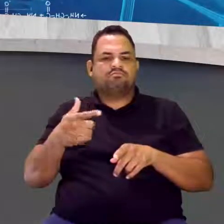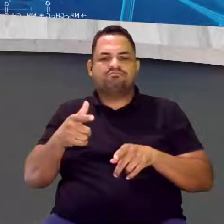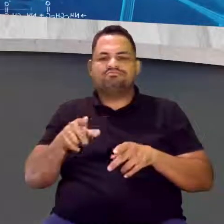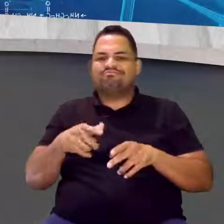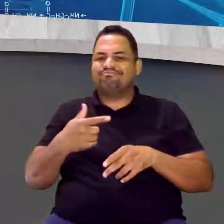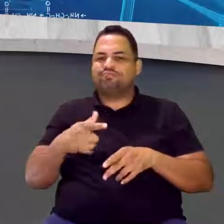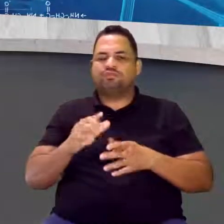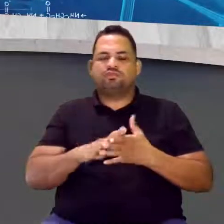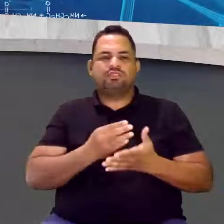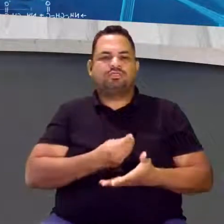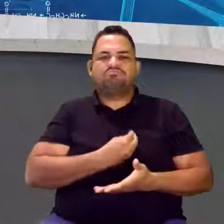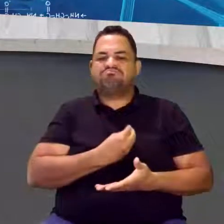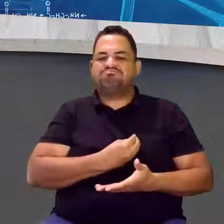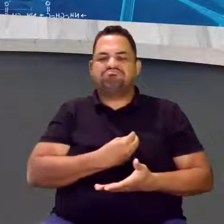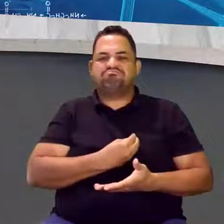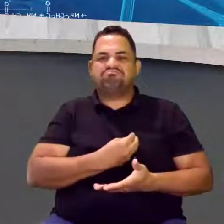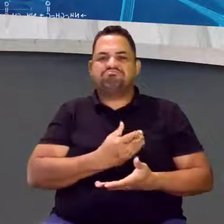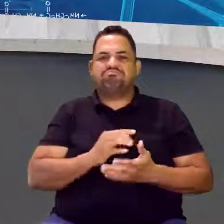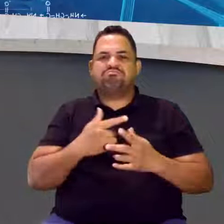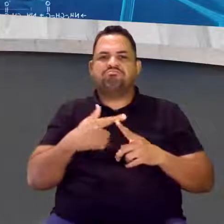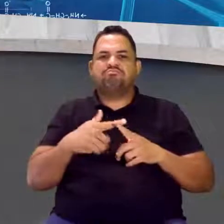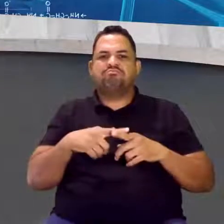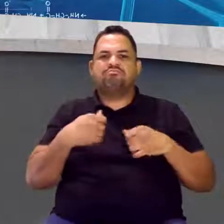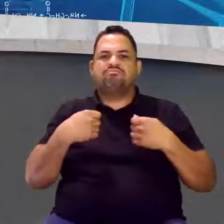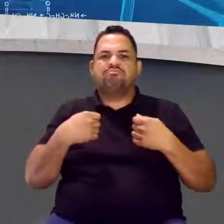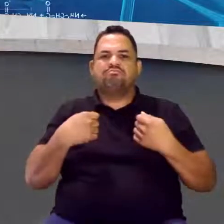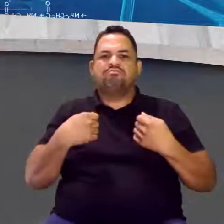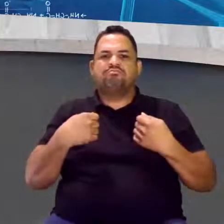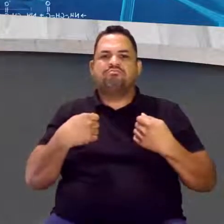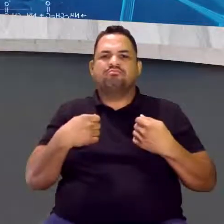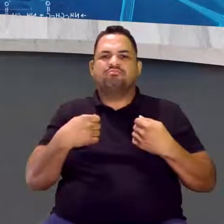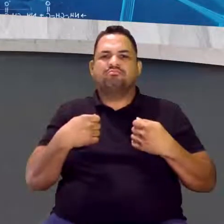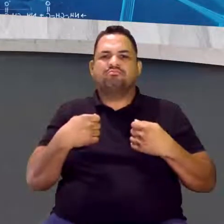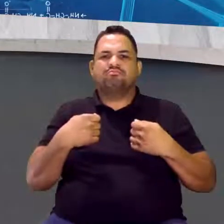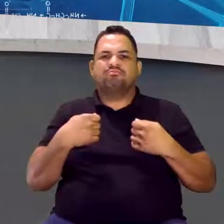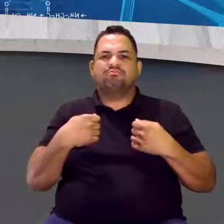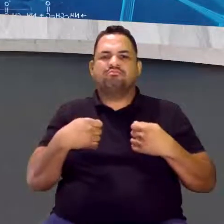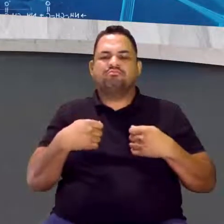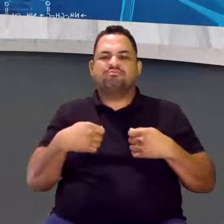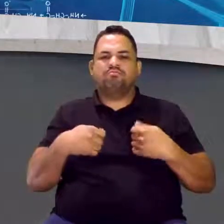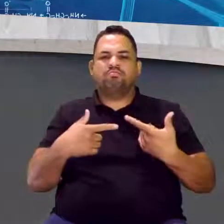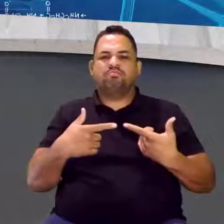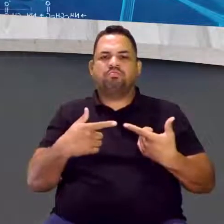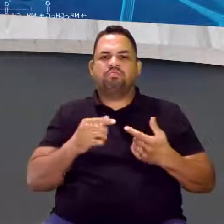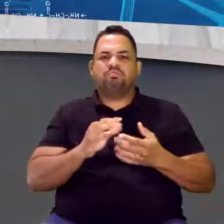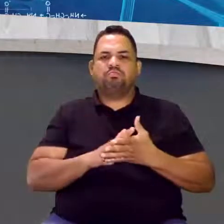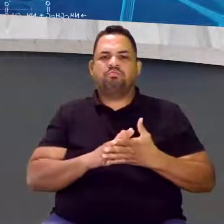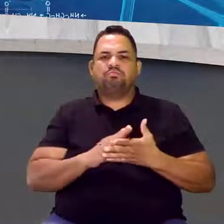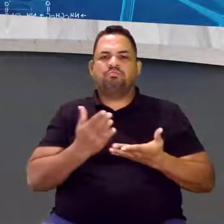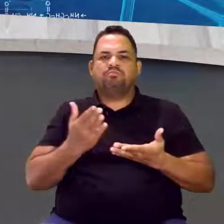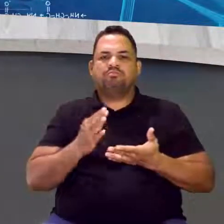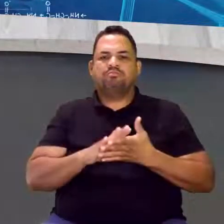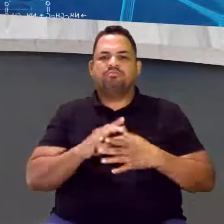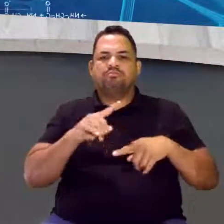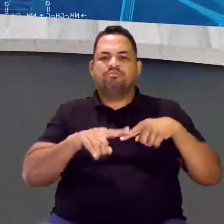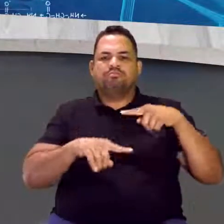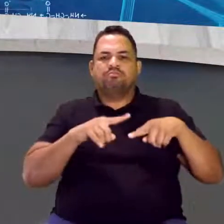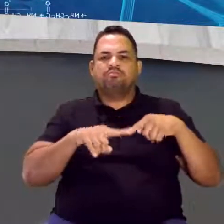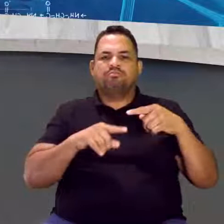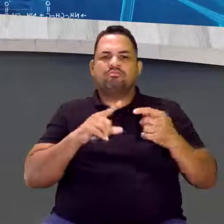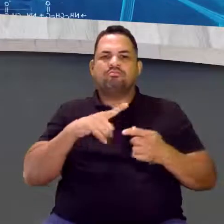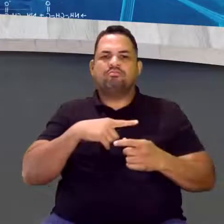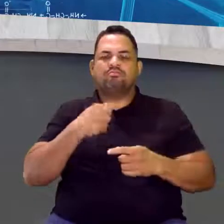vida. Porque nós pressamos, além dos componentes que